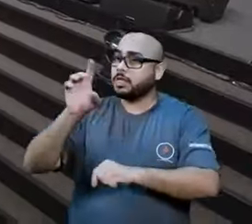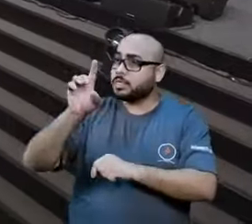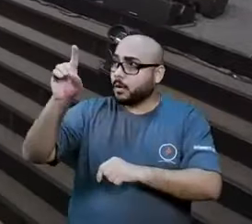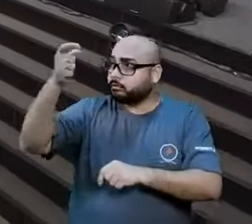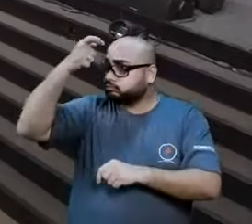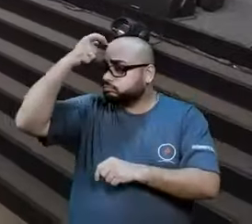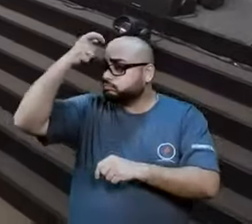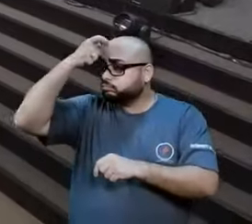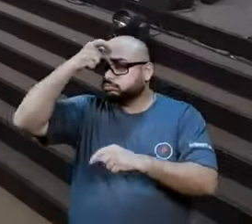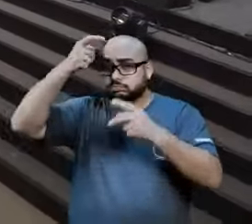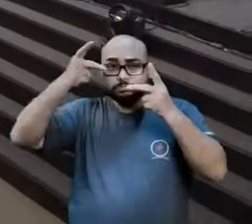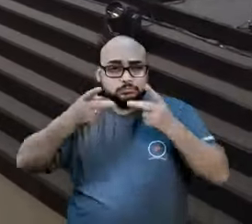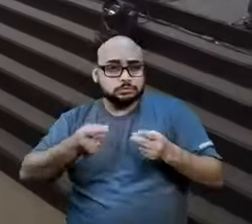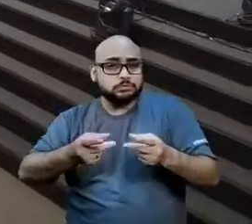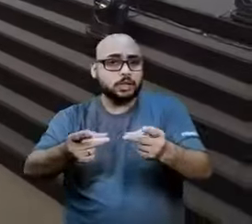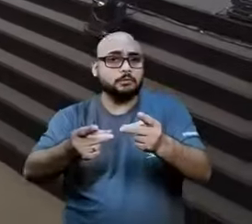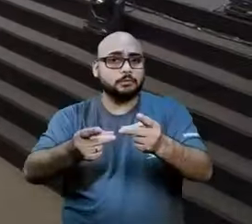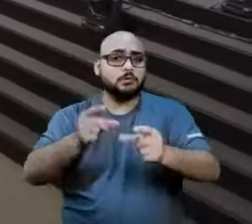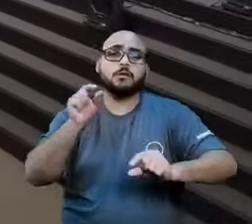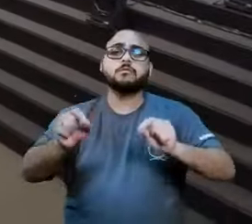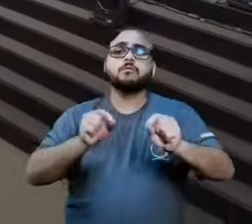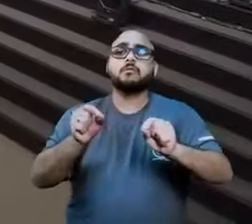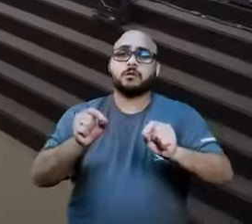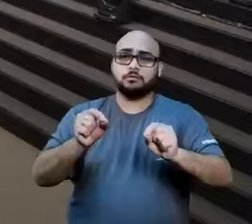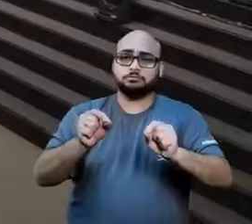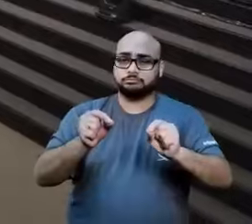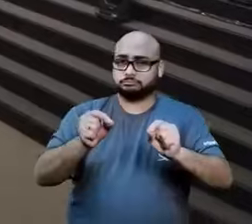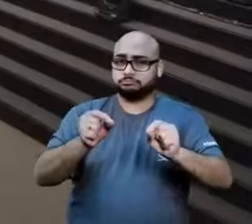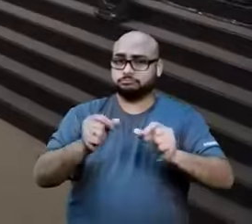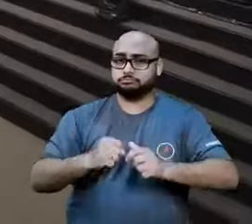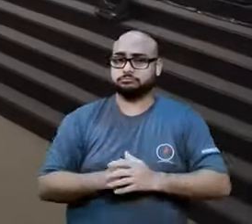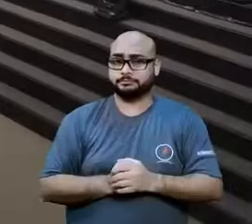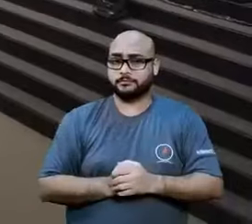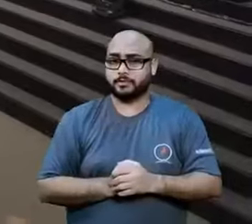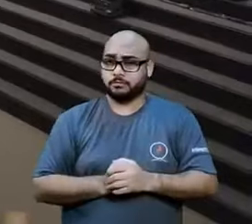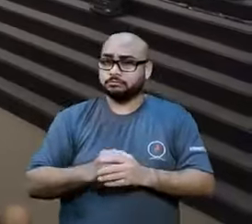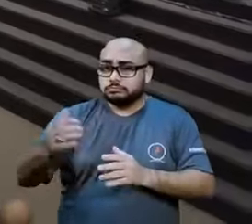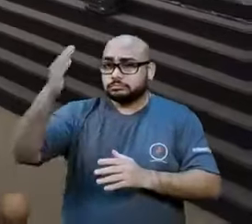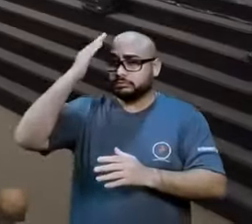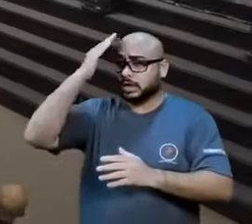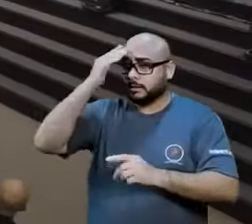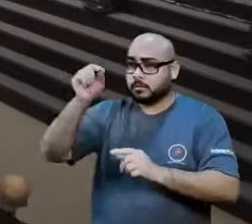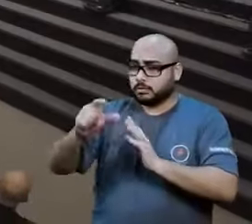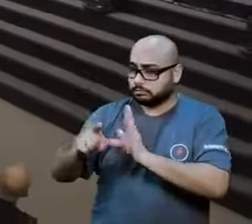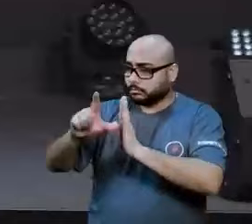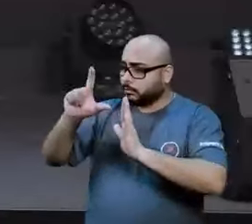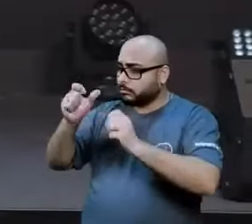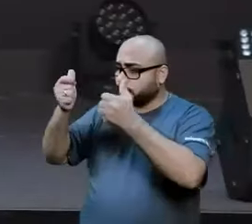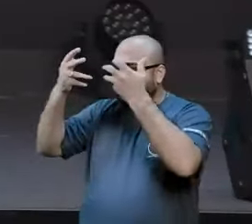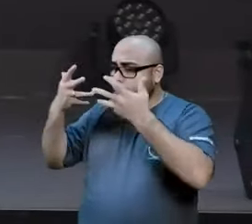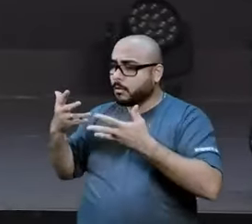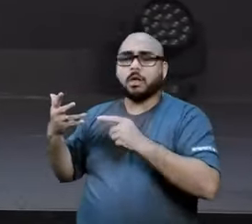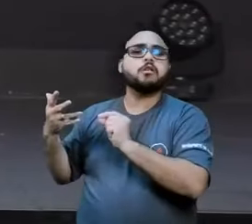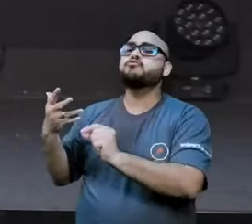tem uma coisa chamada pré-ciência Deus conhece tudo e conhece